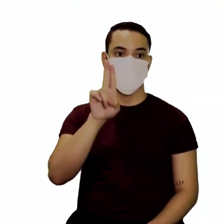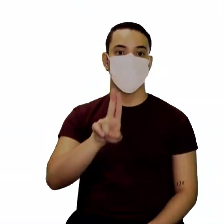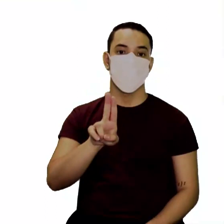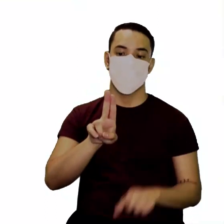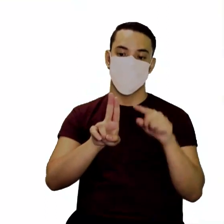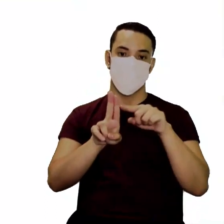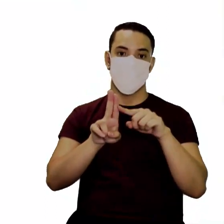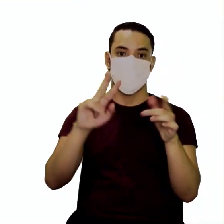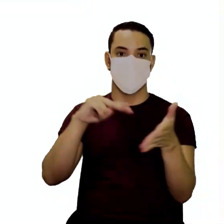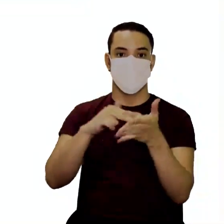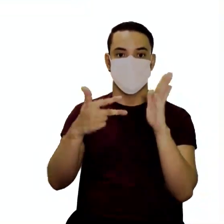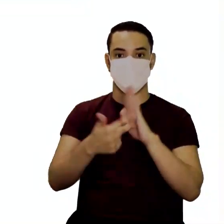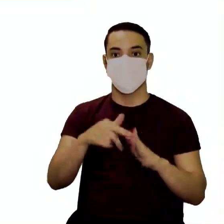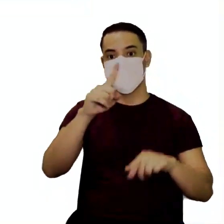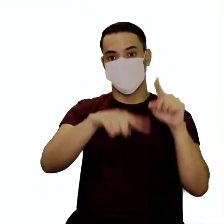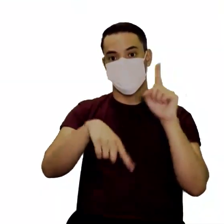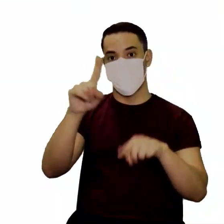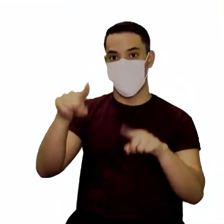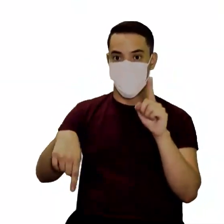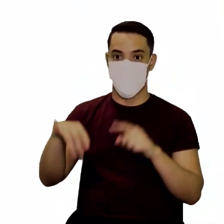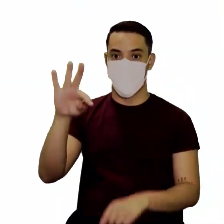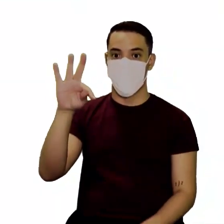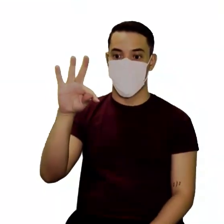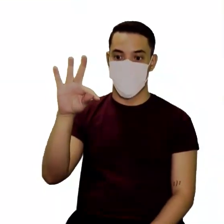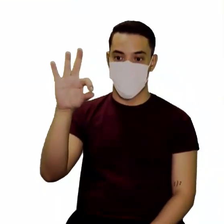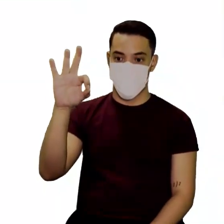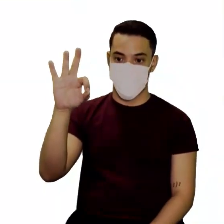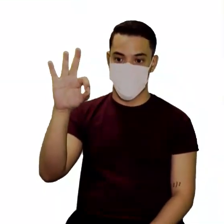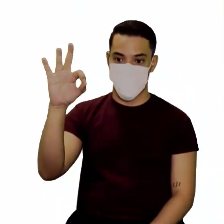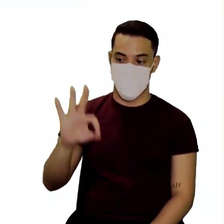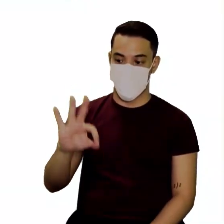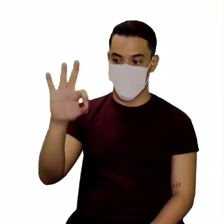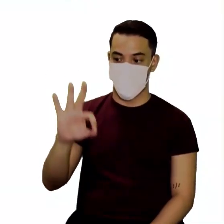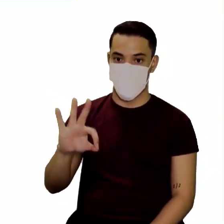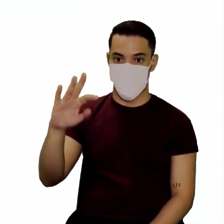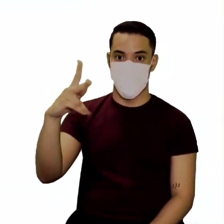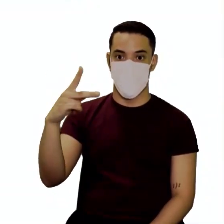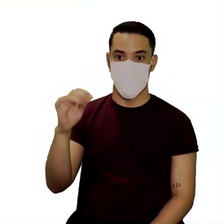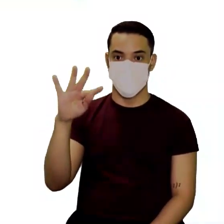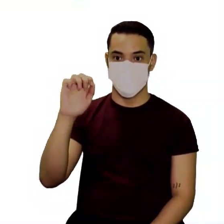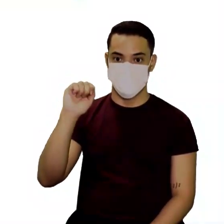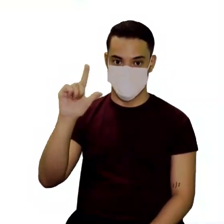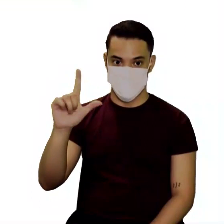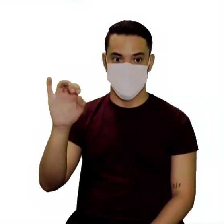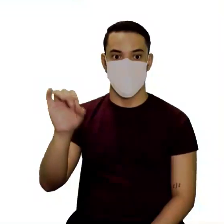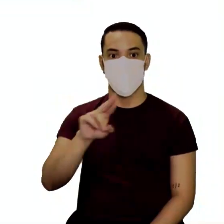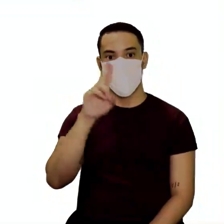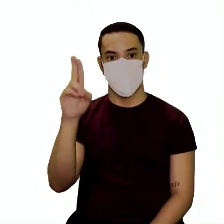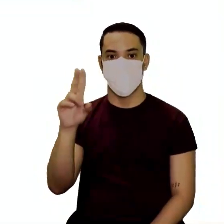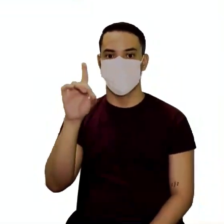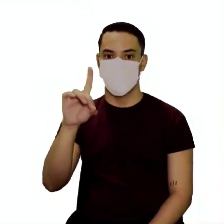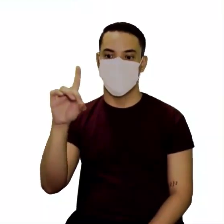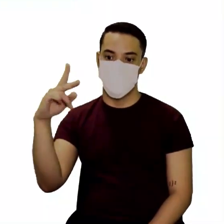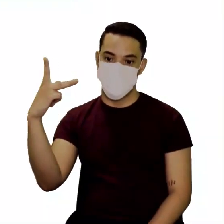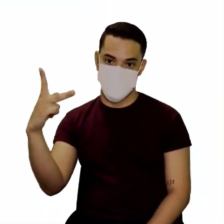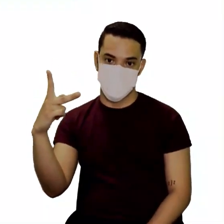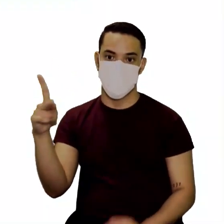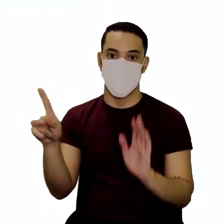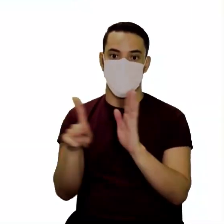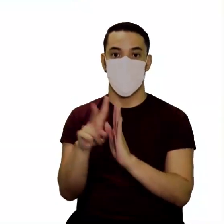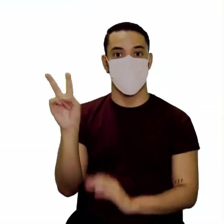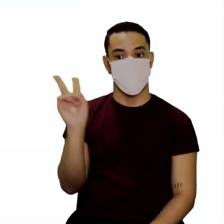de potencial elétrico, né? Ou tensão, ou DDP, sempre vai ter esses nomes aí, medida em